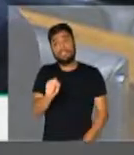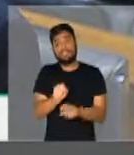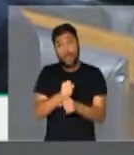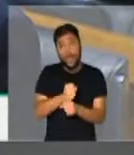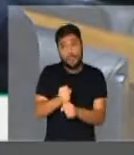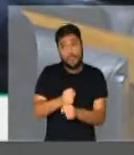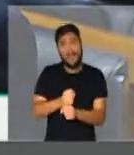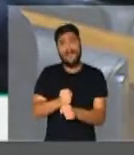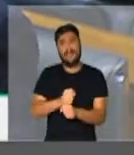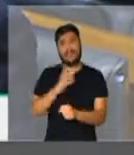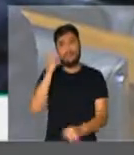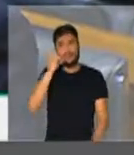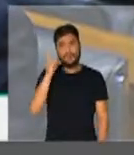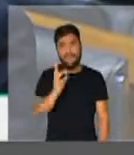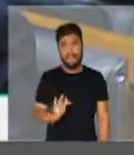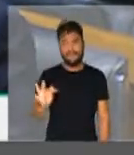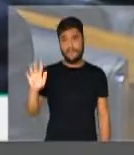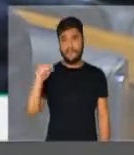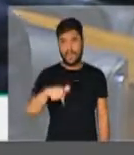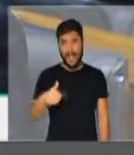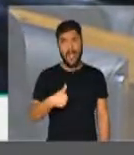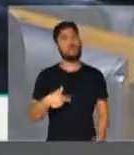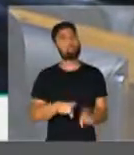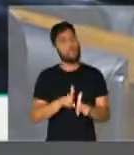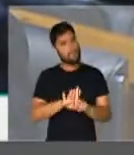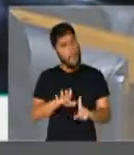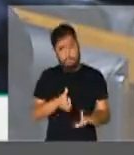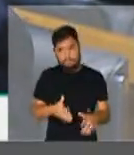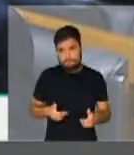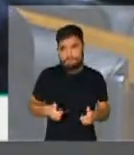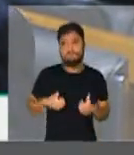mandato de deputado federal, procurei ser o melhor deputado federal.